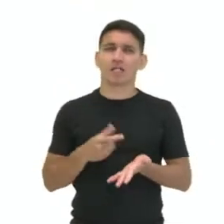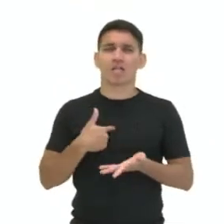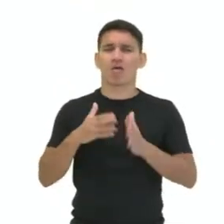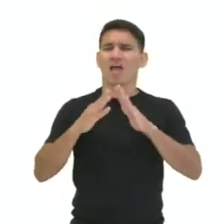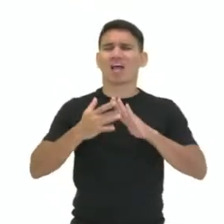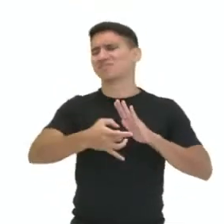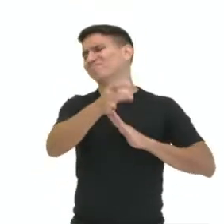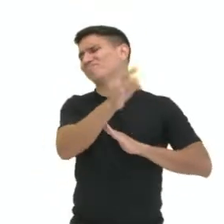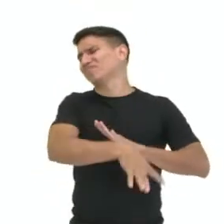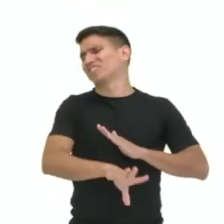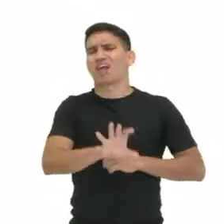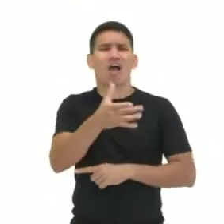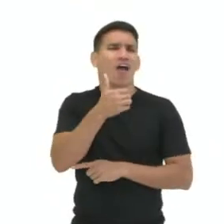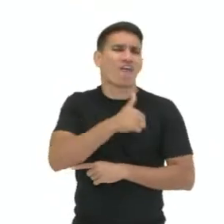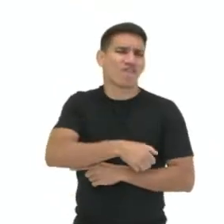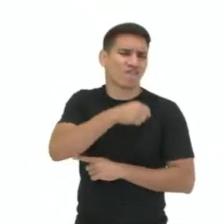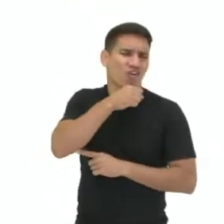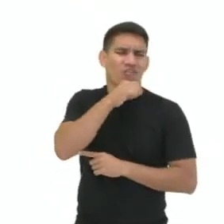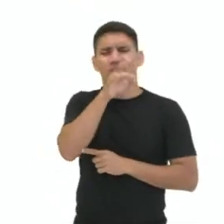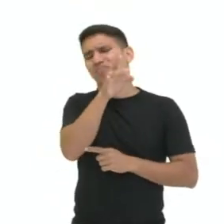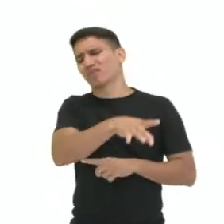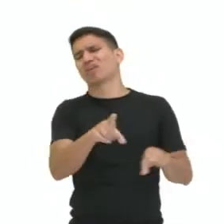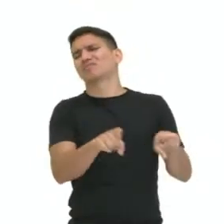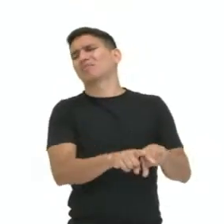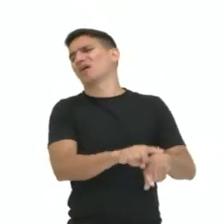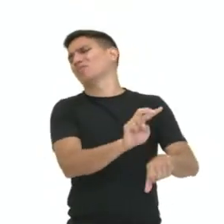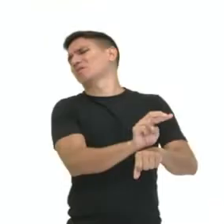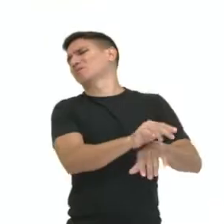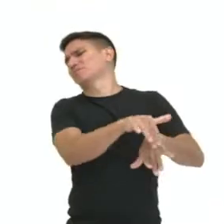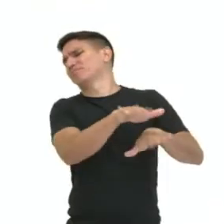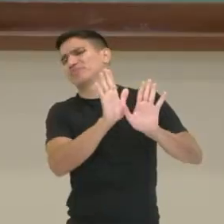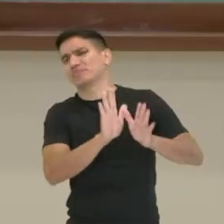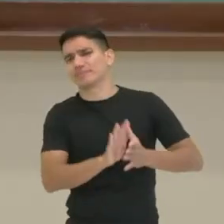casa, minha avó e seus cuidados.